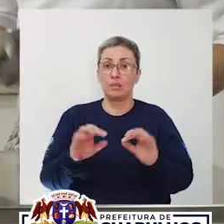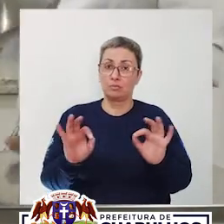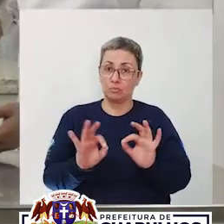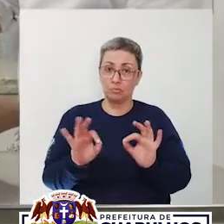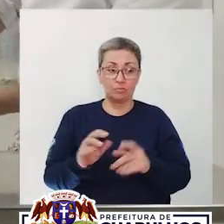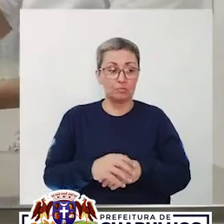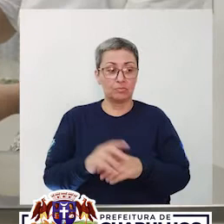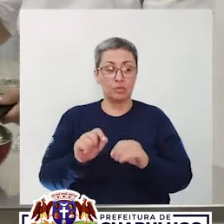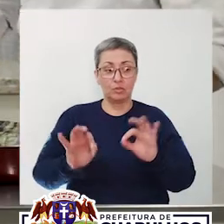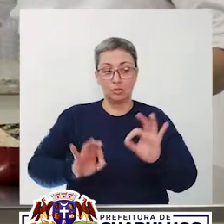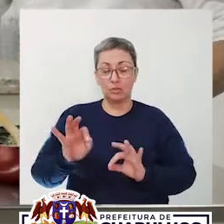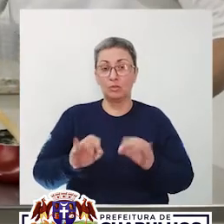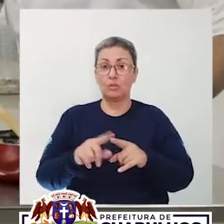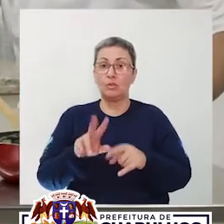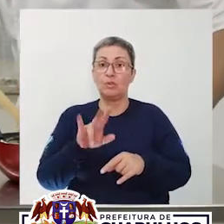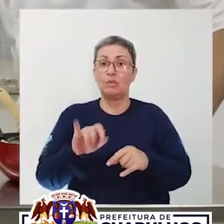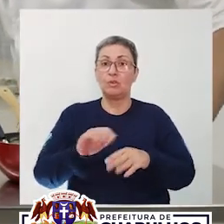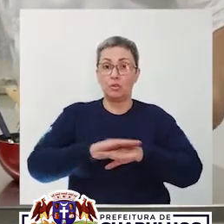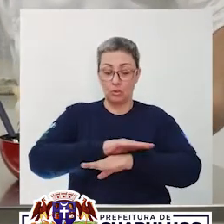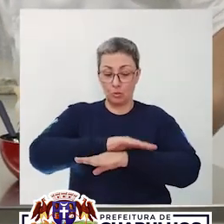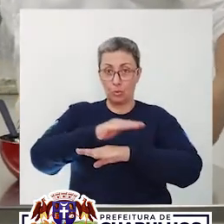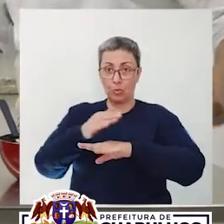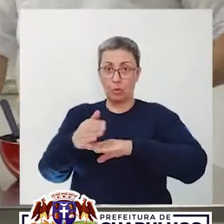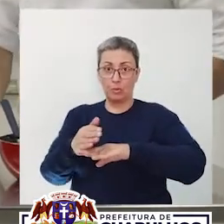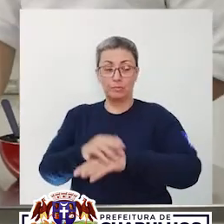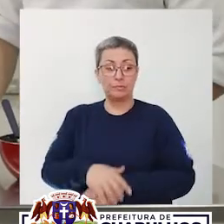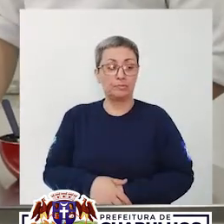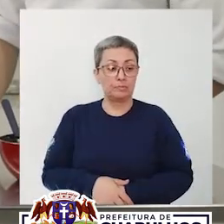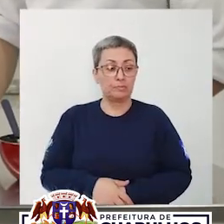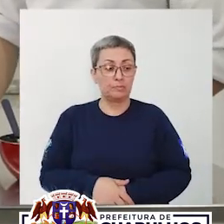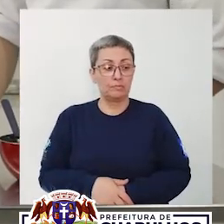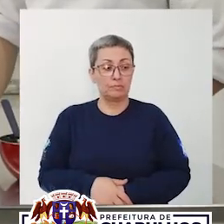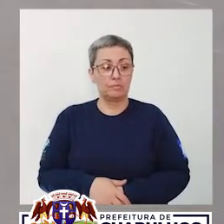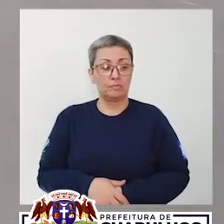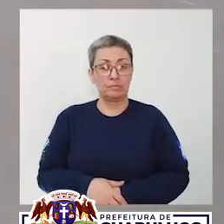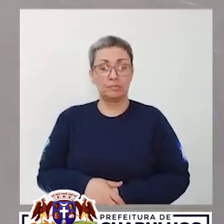Ela já está bem arrumadinha, agora nós vamos fazer a cobertura dela.